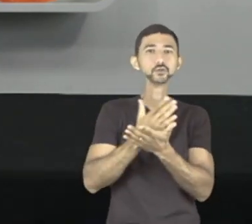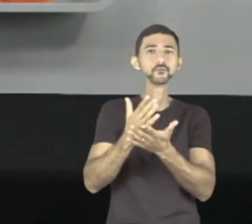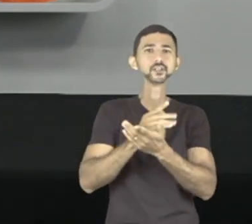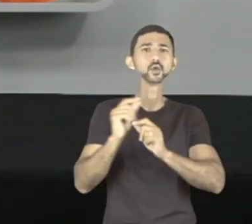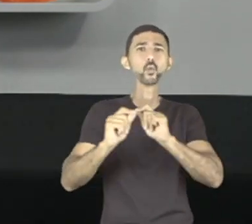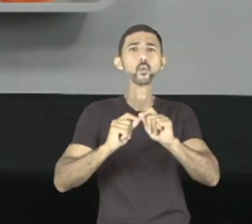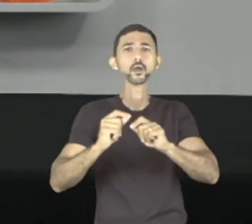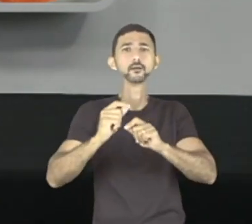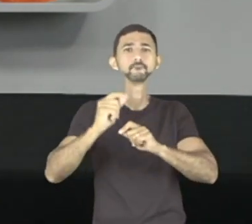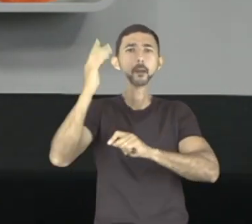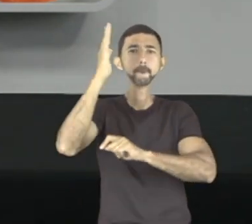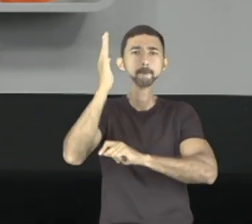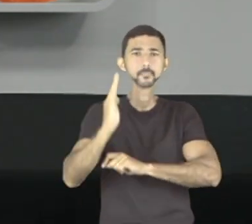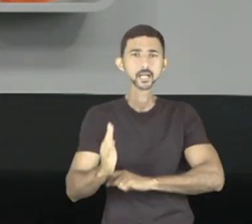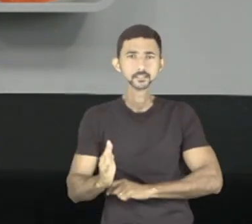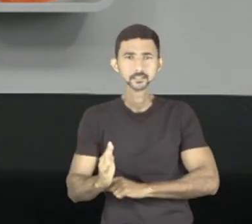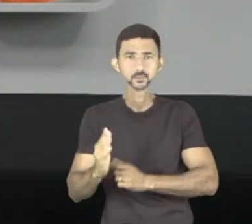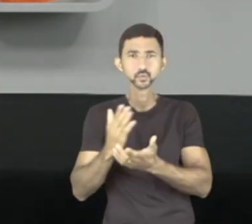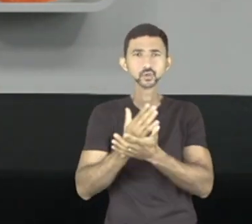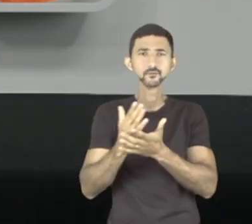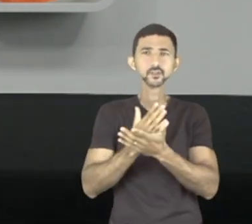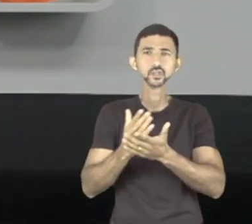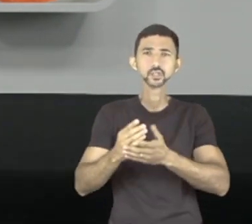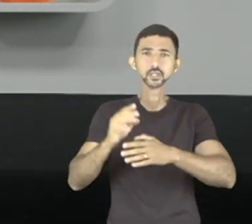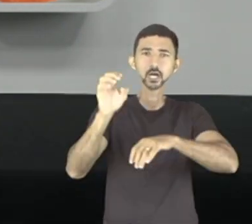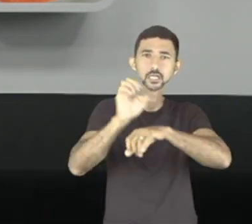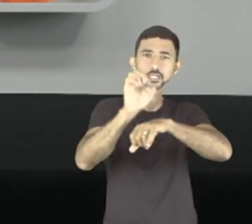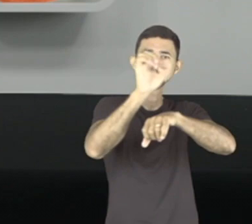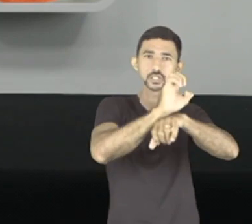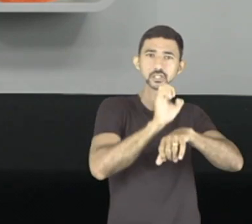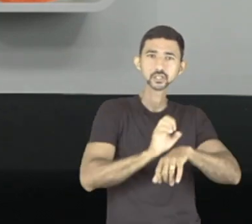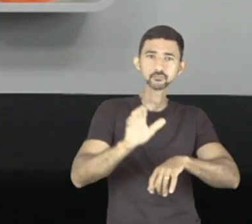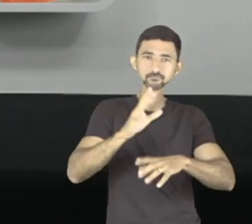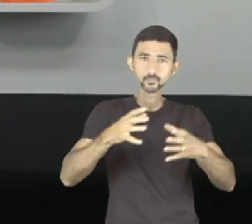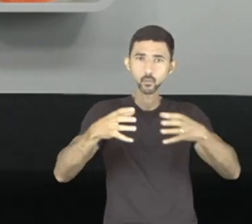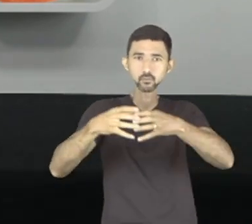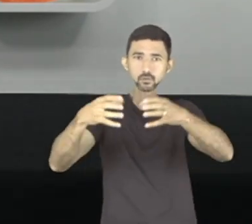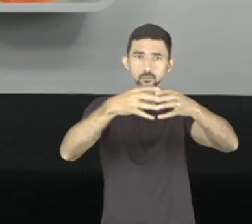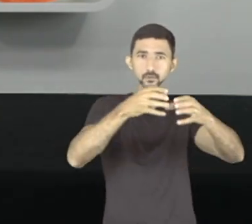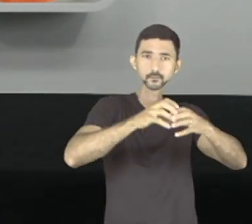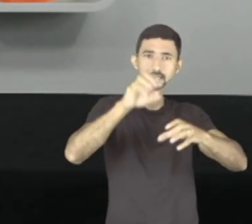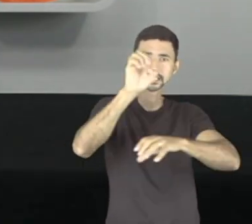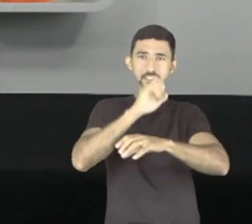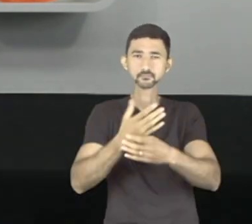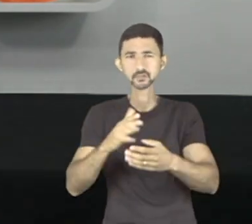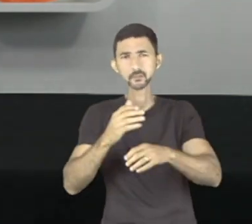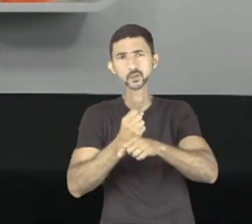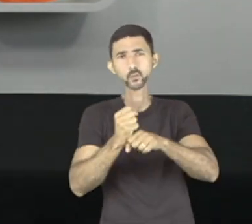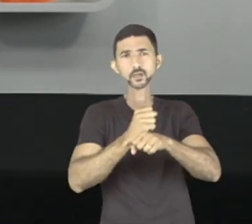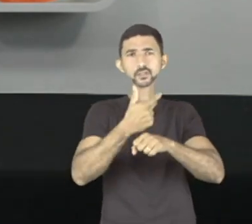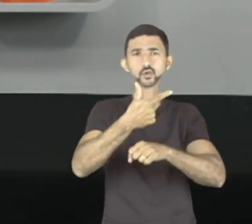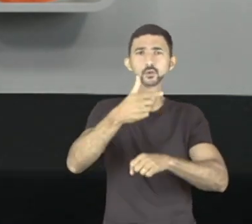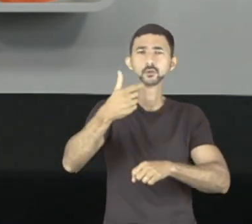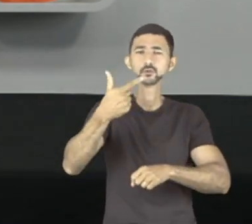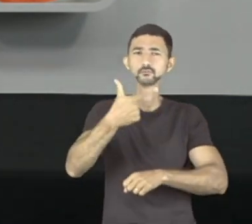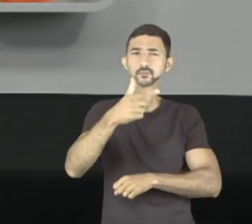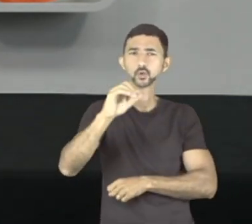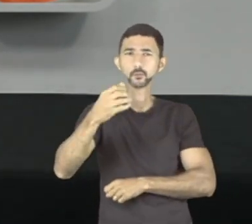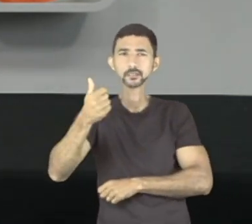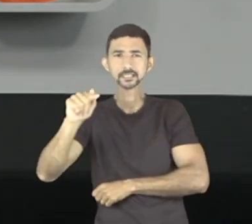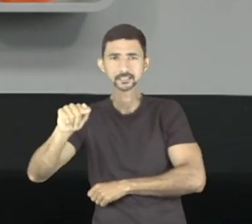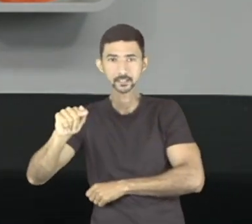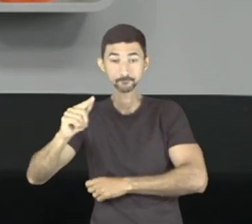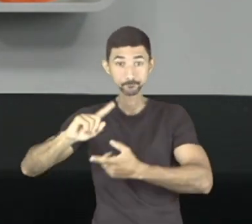nosso país, né, em regiões, em mesorregiões, até o ano de 2017.